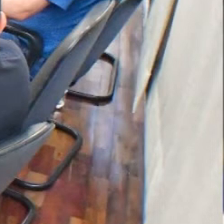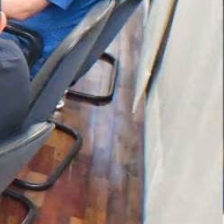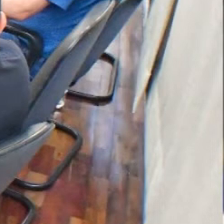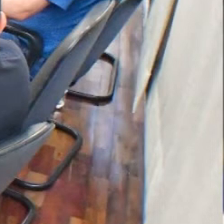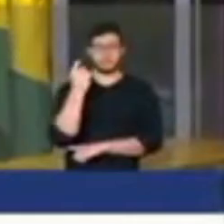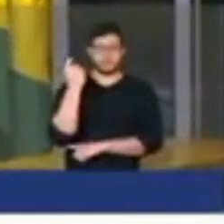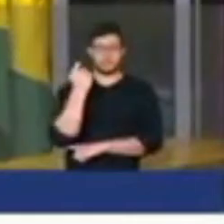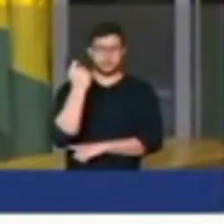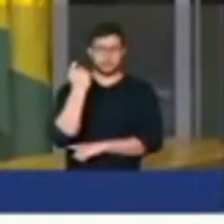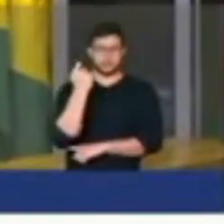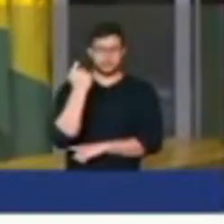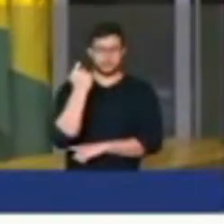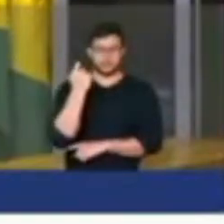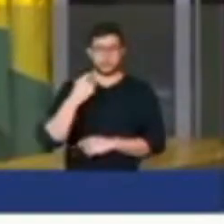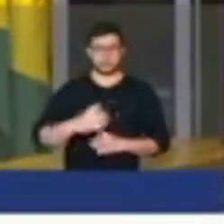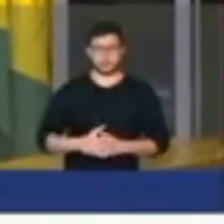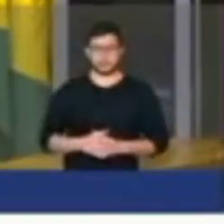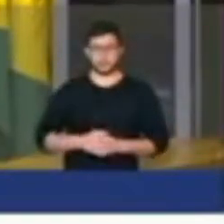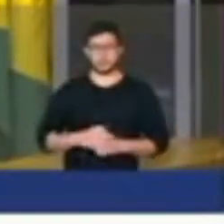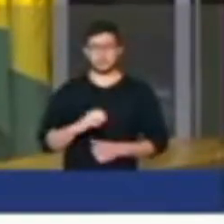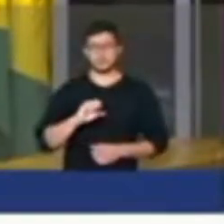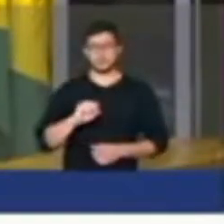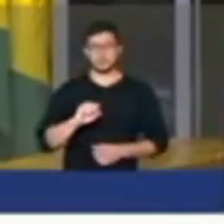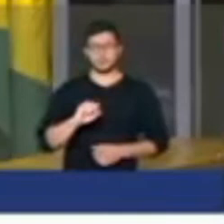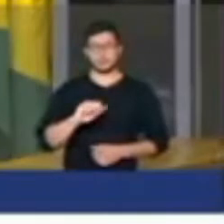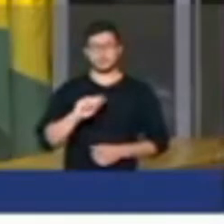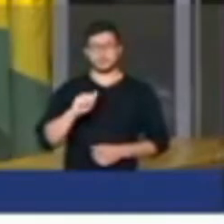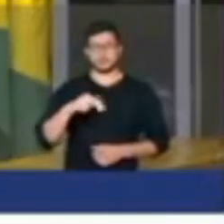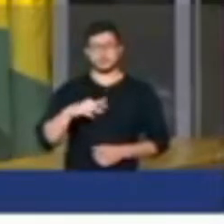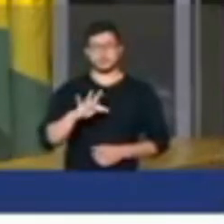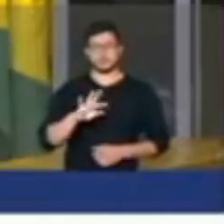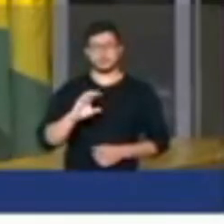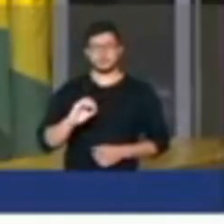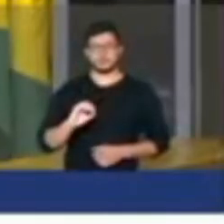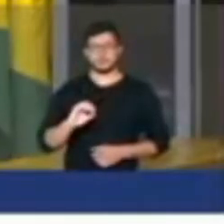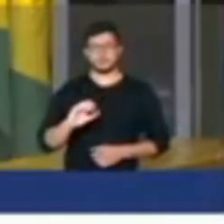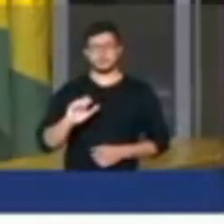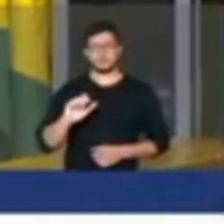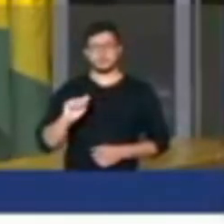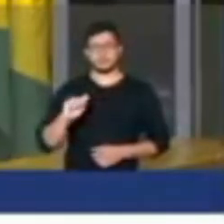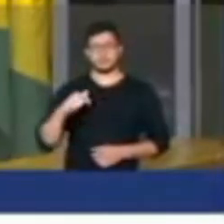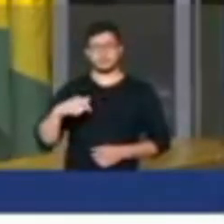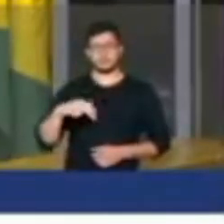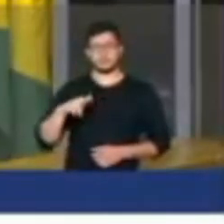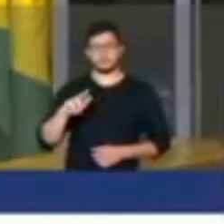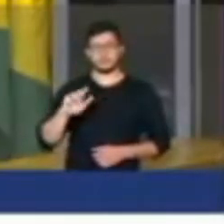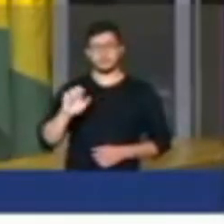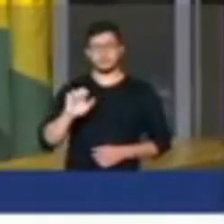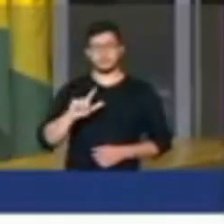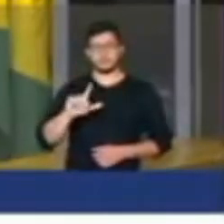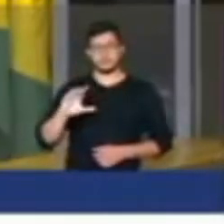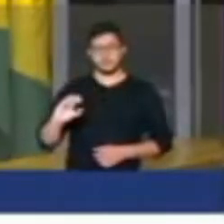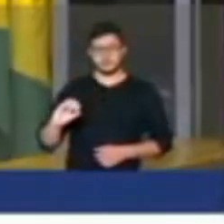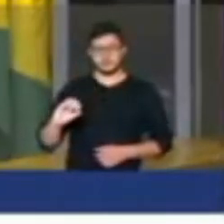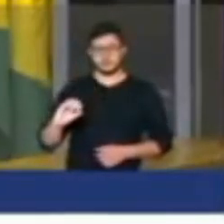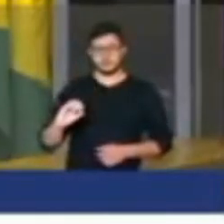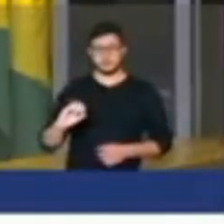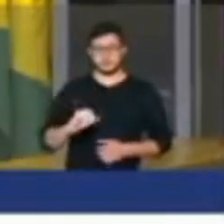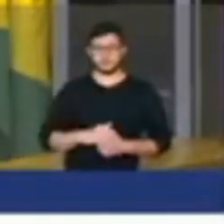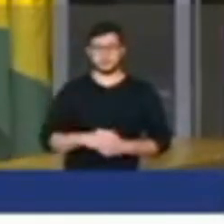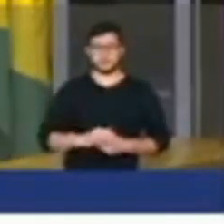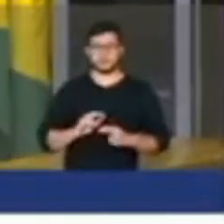domicílio afetivo eleitoral, Santo Ângelo, capital das Missões, que nos últimos dias deu um